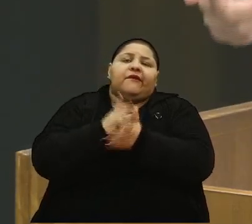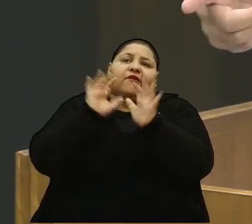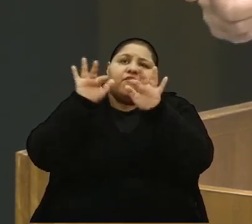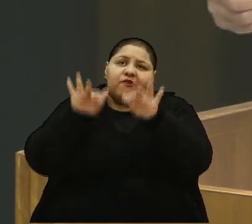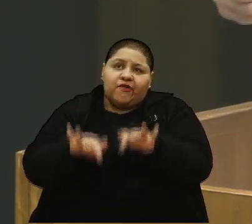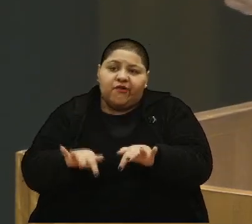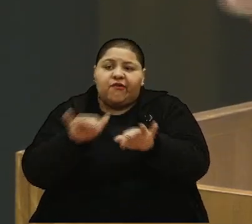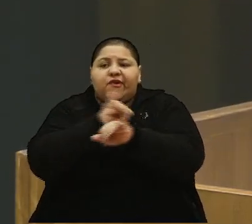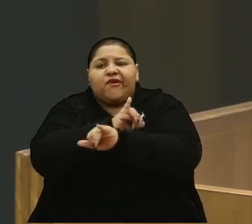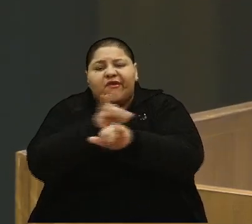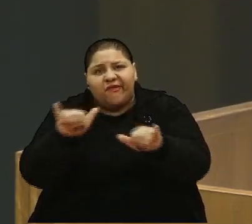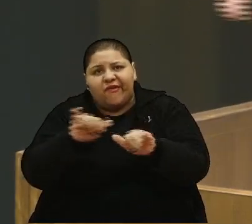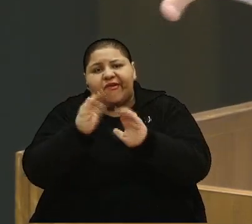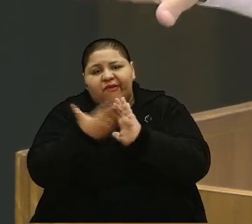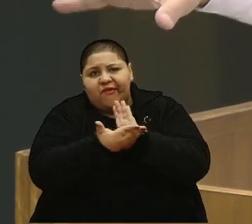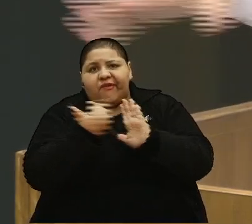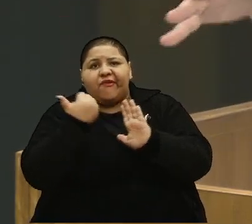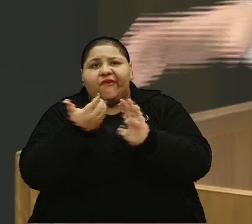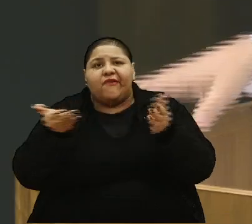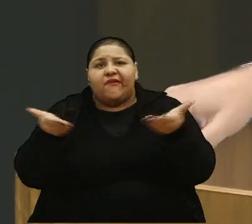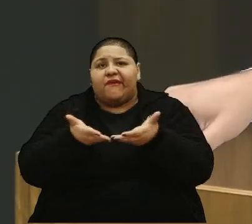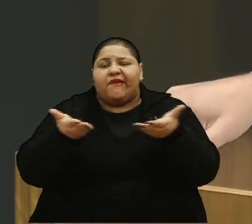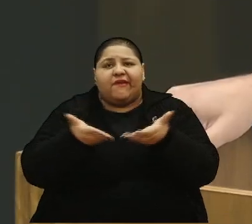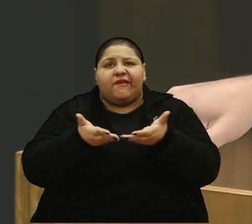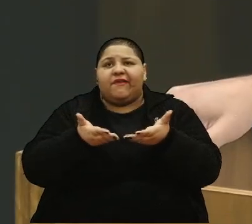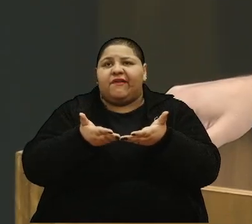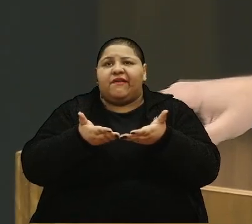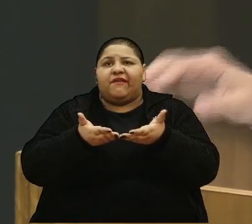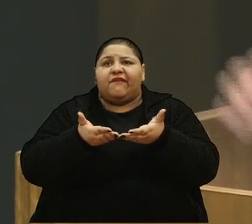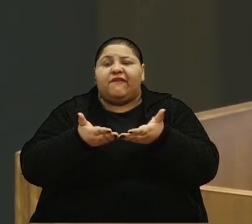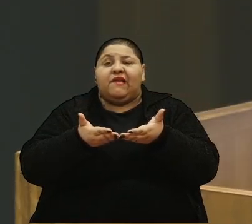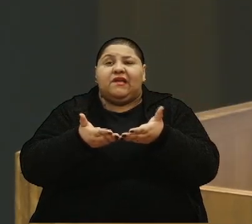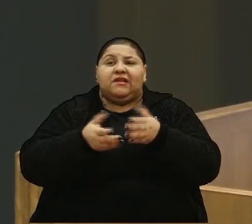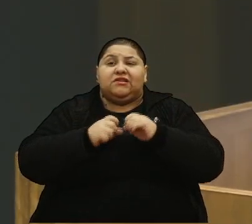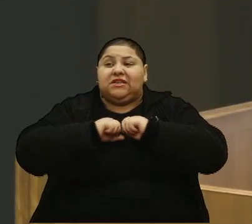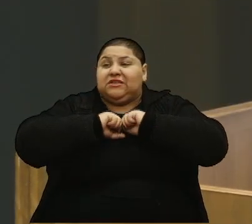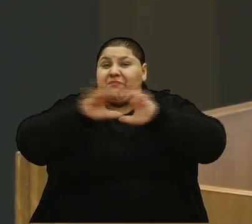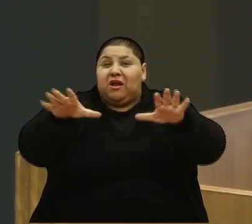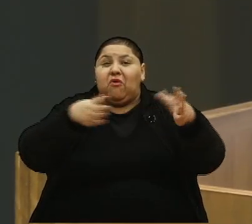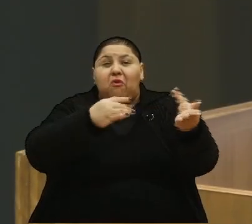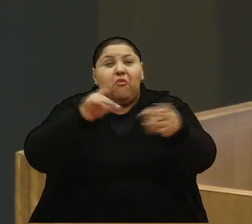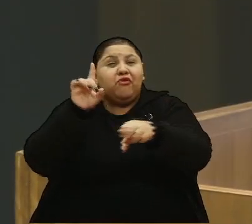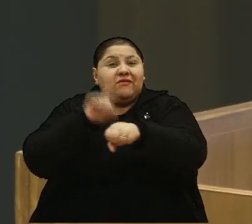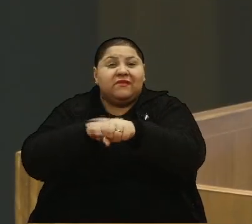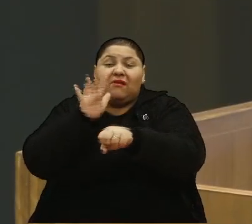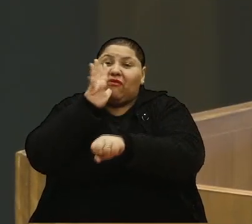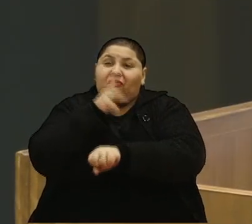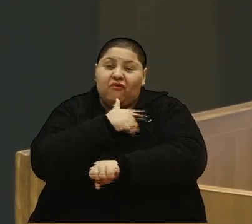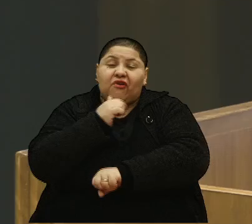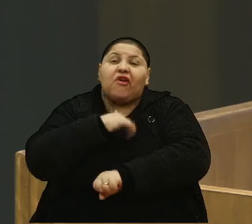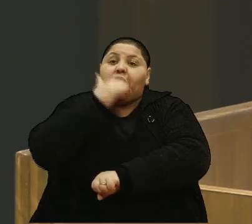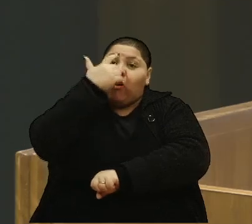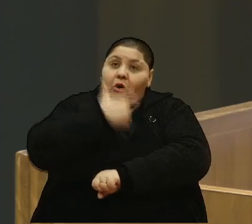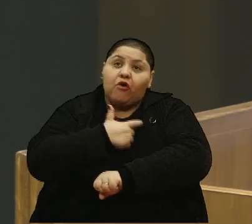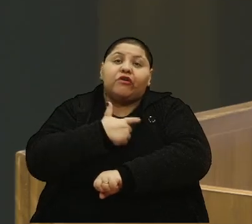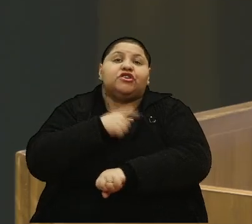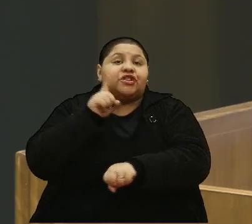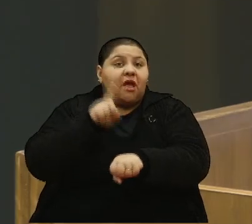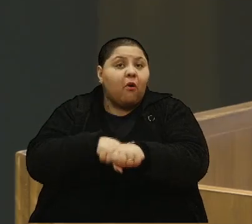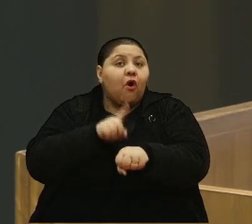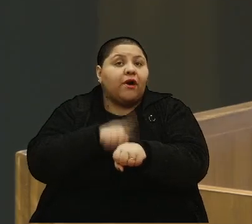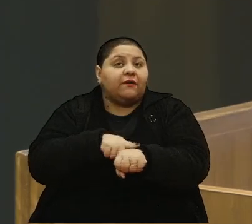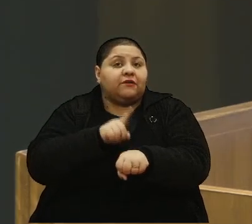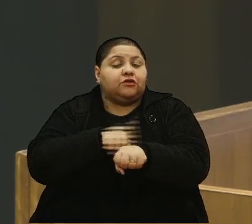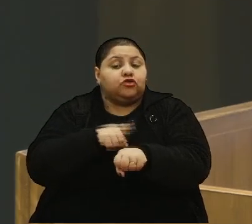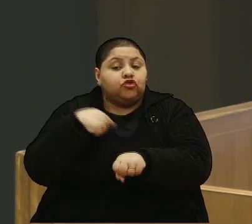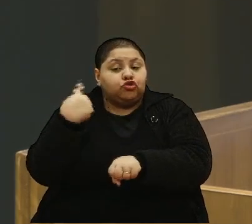aquela informação, que às vezes já está no submundo, vai muito tempo. Então, eu quero dizer aqui que eu acho que está na hora